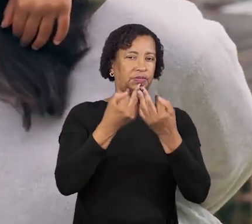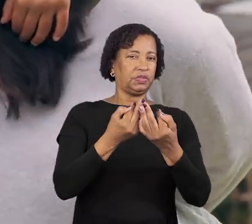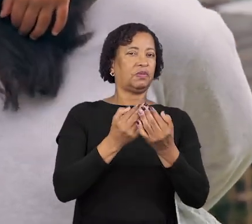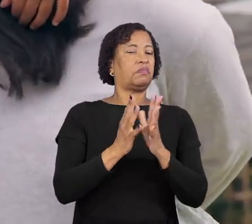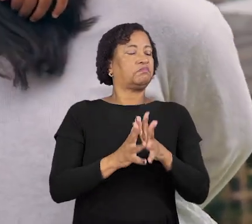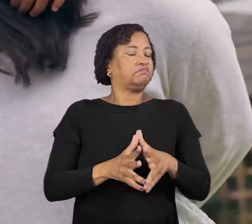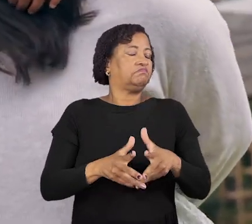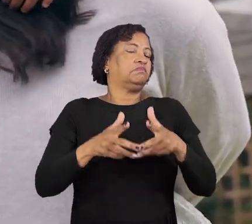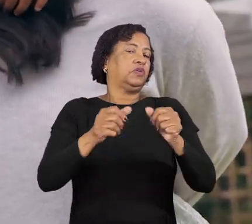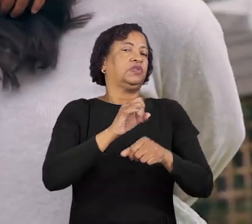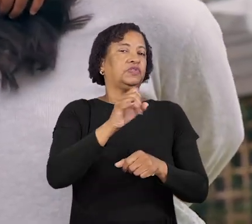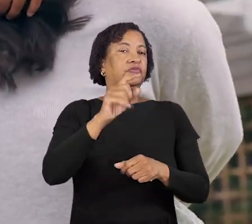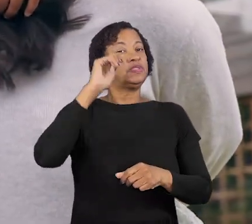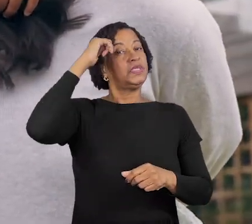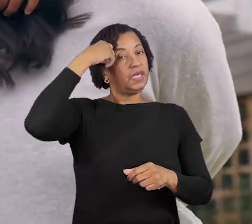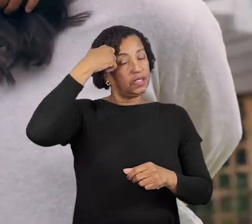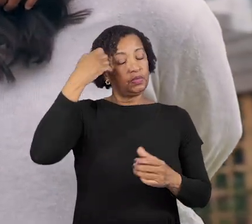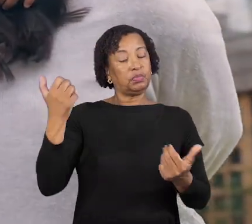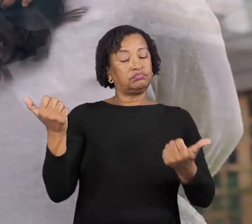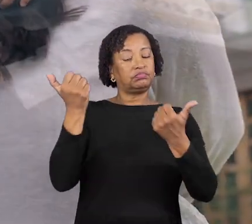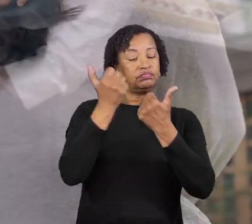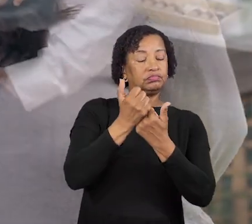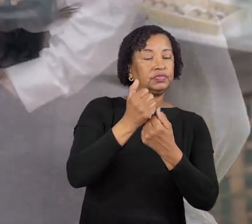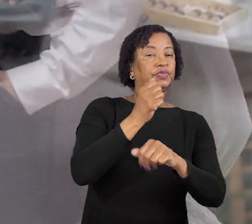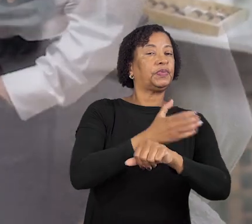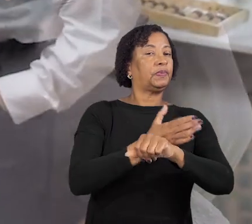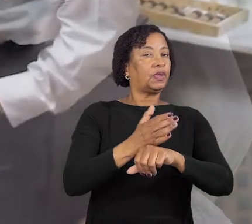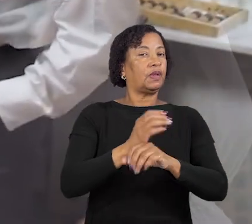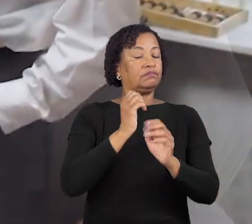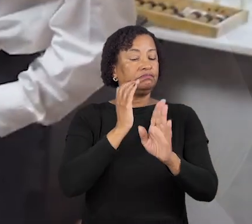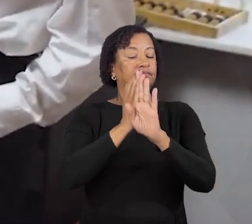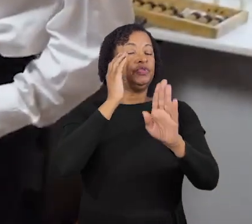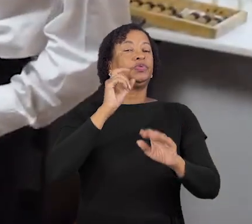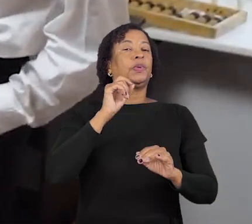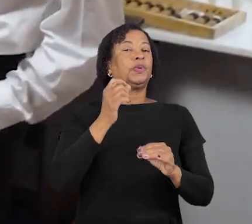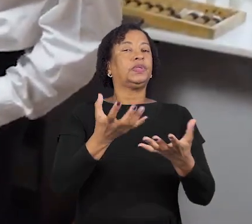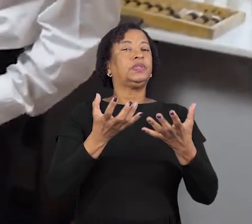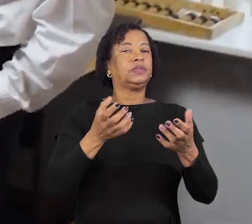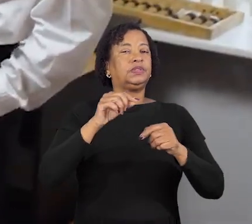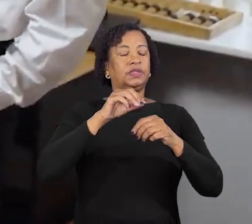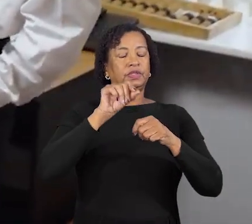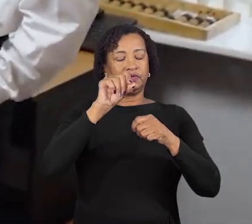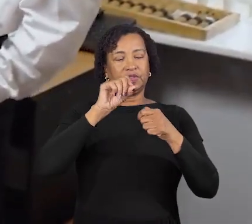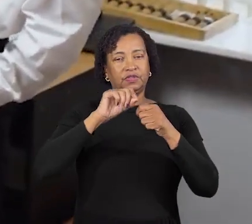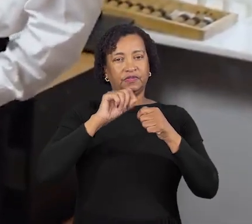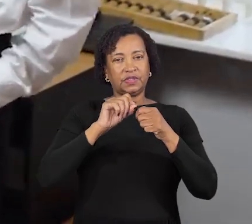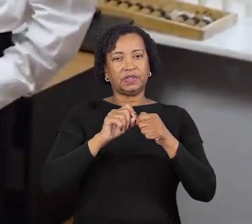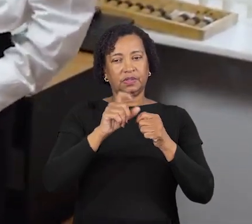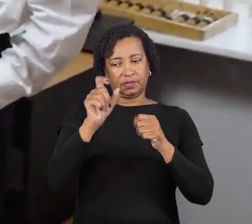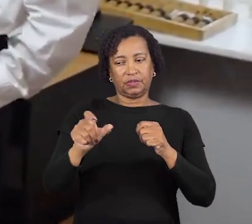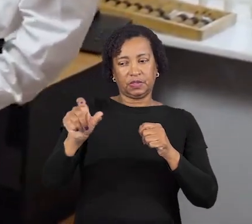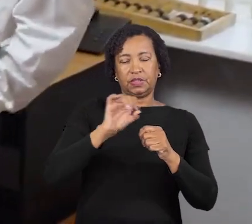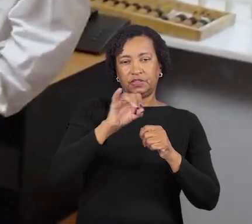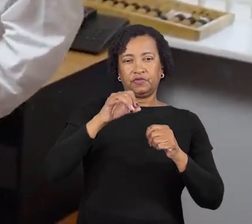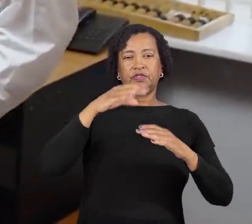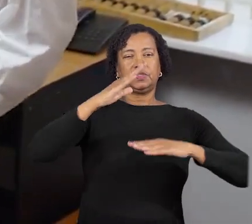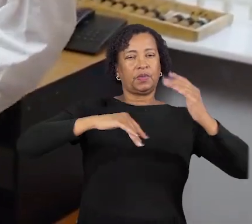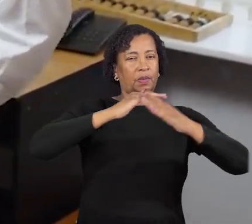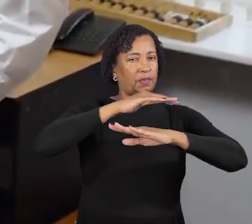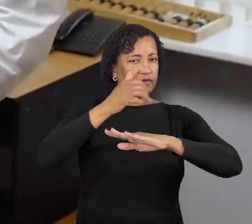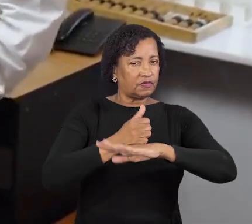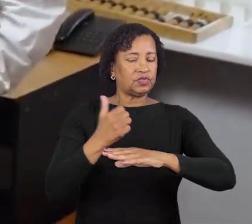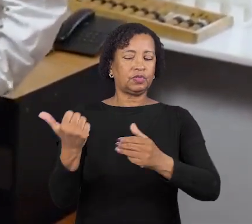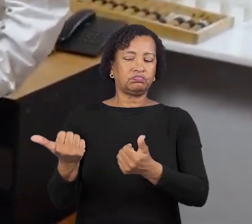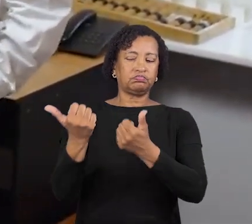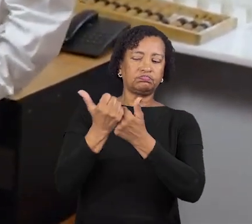incrível. Ou se você é negro, coloque-se no lugar do branco e descubra o que ele gostaria que você fizesse por ele. Se você é empresário,